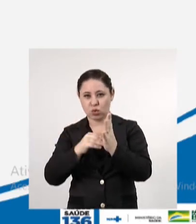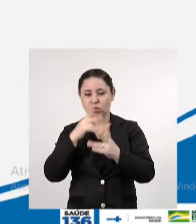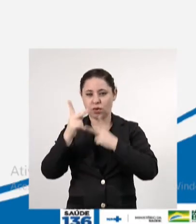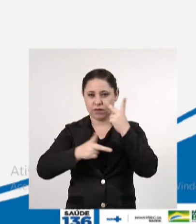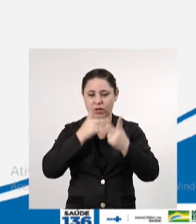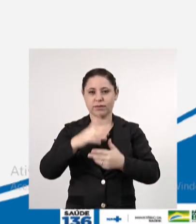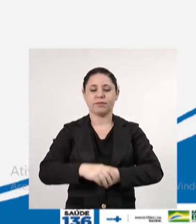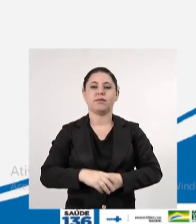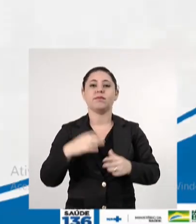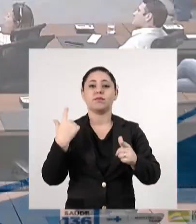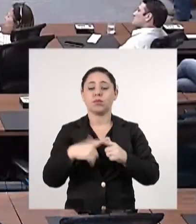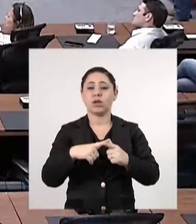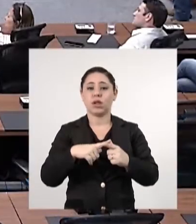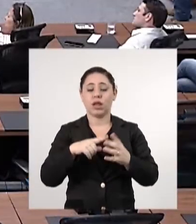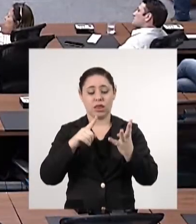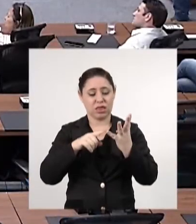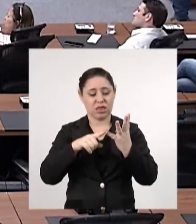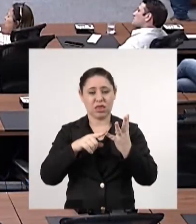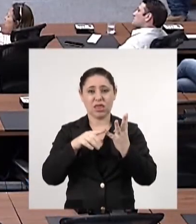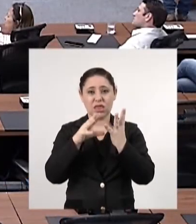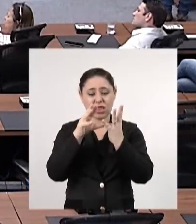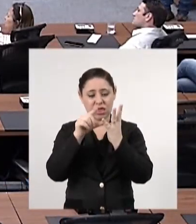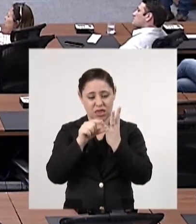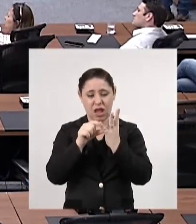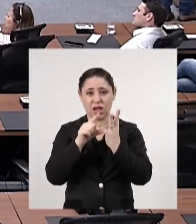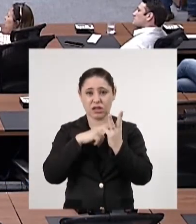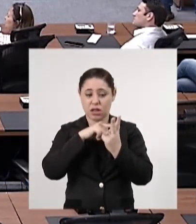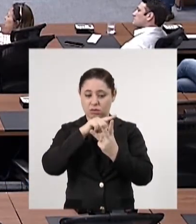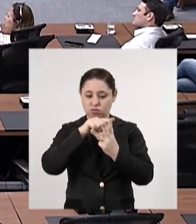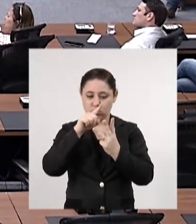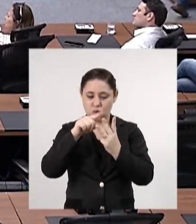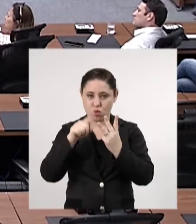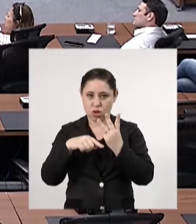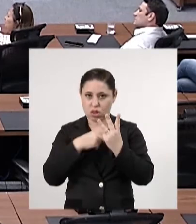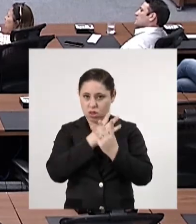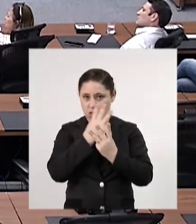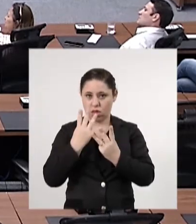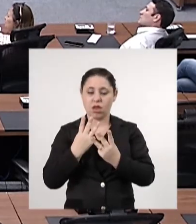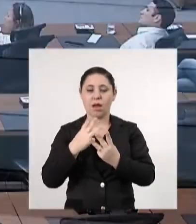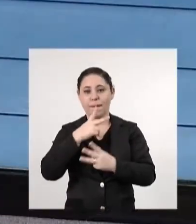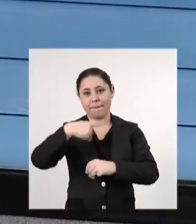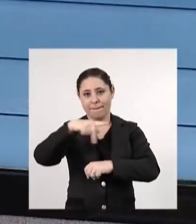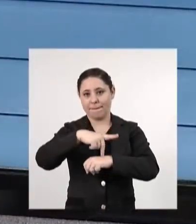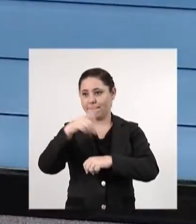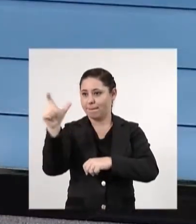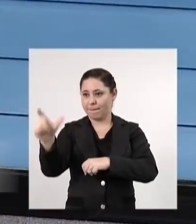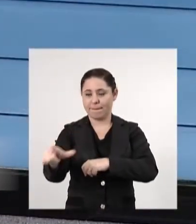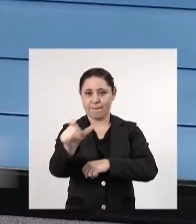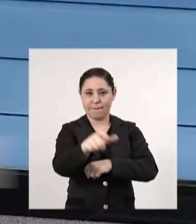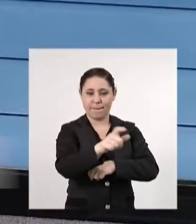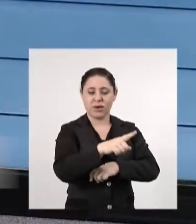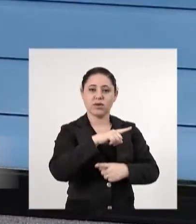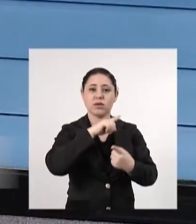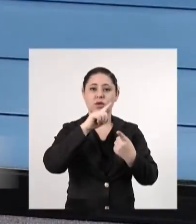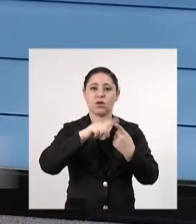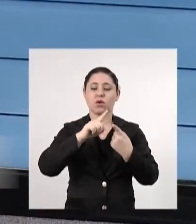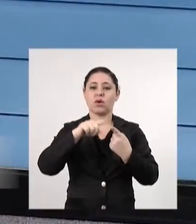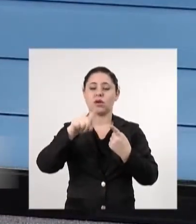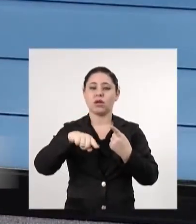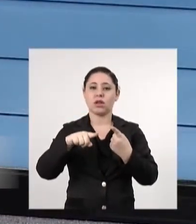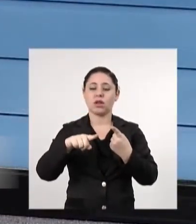mesmo. Por quê? Porque ele tem 3 componentes, como a gente viu nos exemplos anteriores dos outros países. A gente vai ter um componente que vai